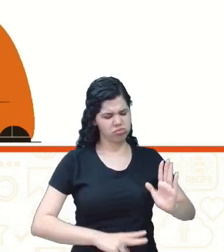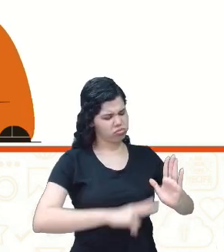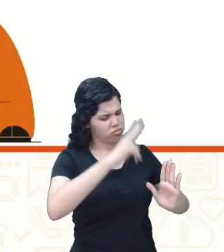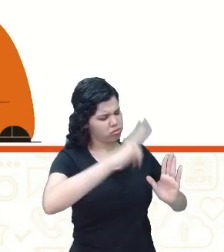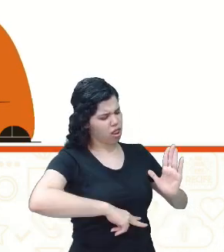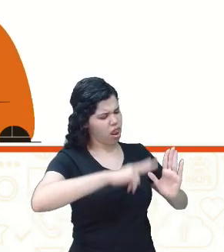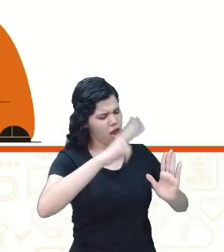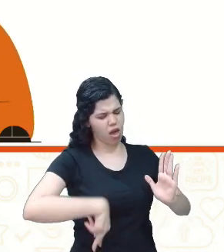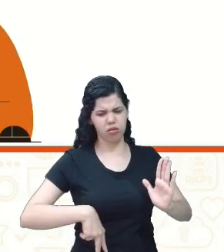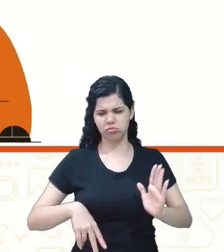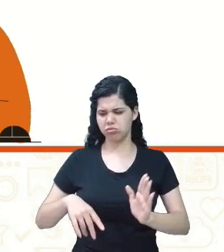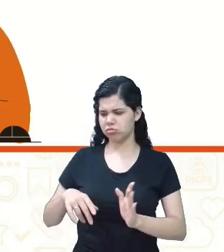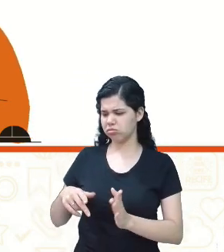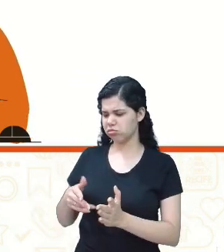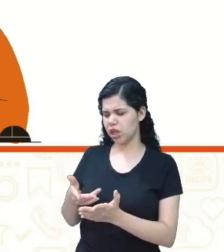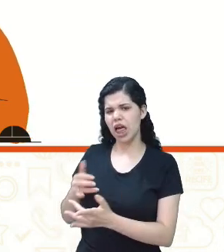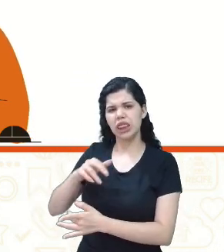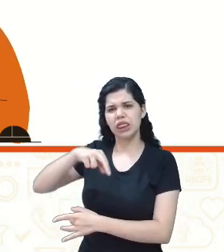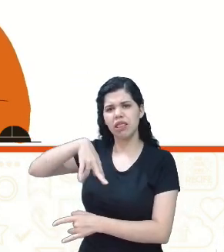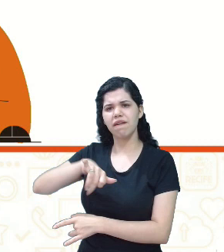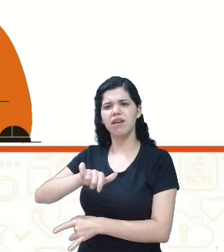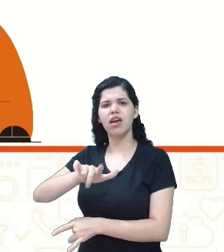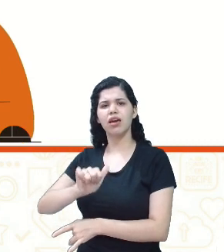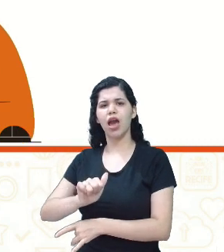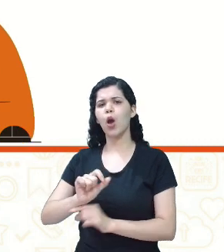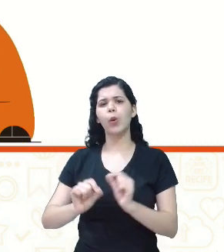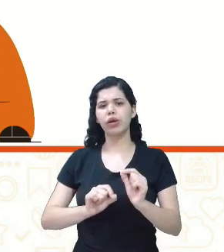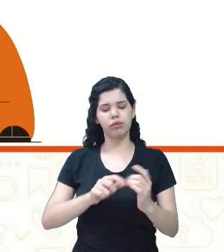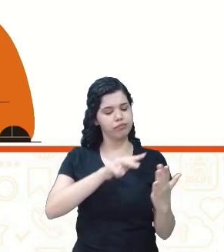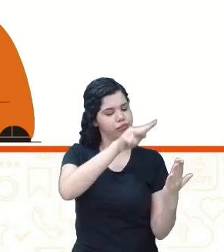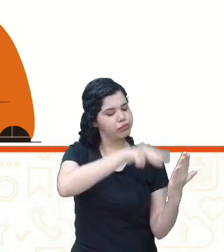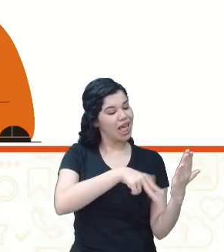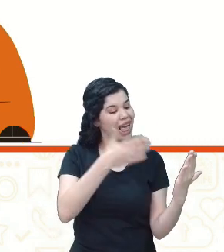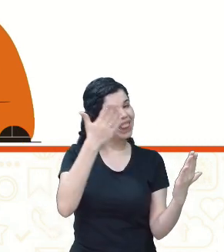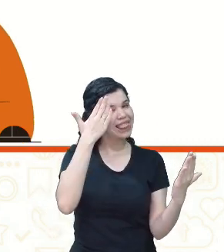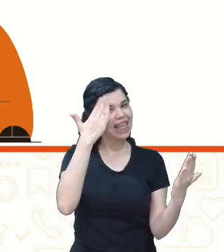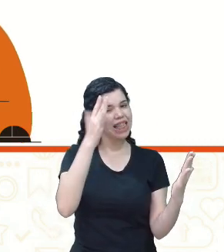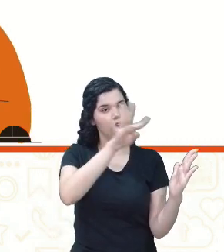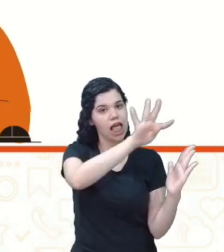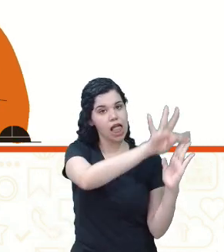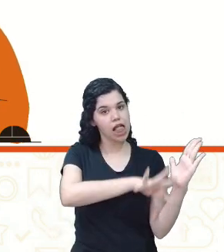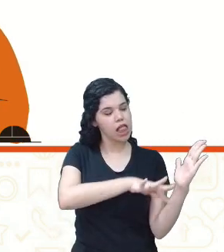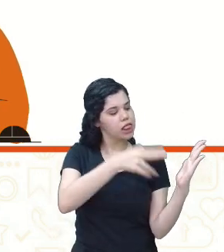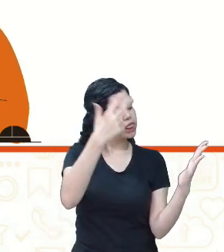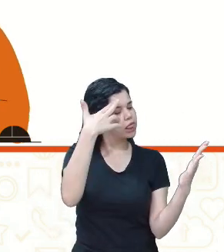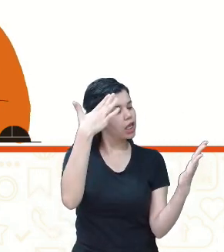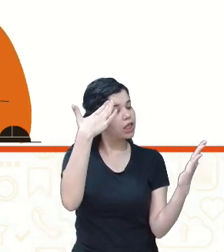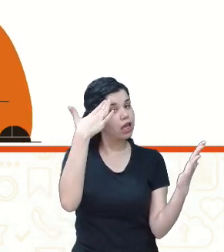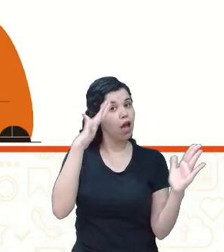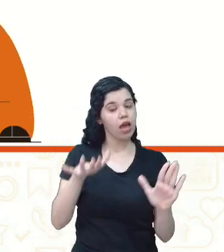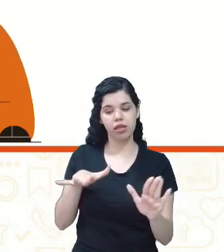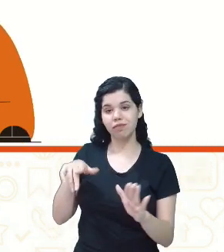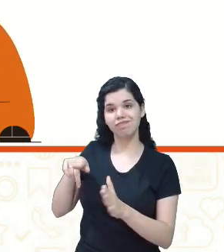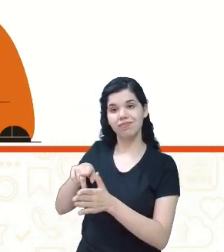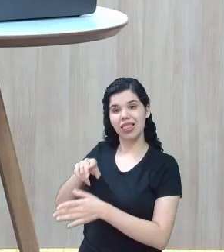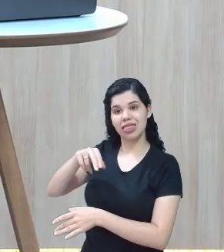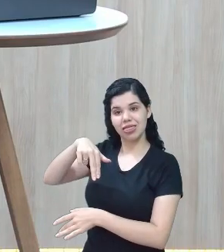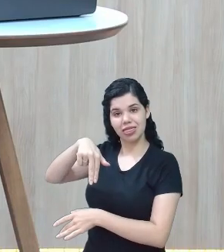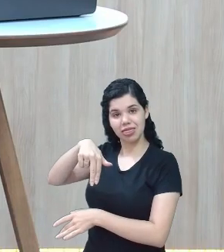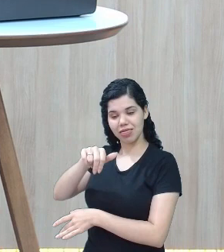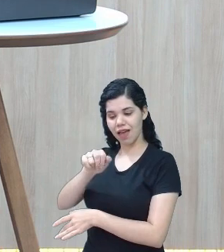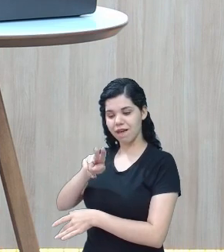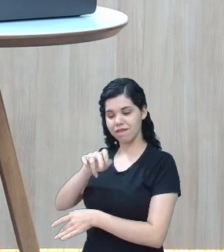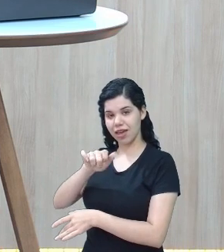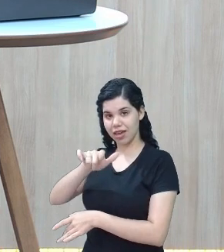navegar? Ler seria a compreensão da informação e navegar a busca da informação. Como a gente viu,